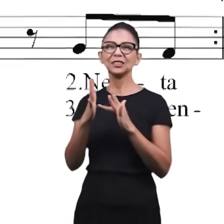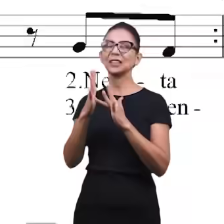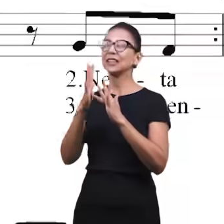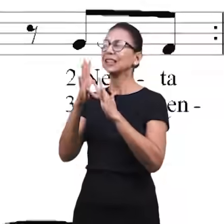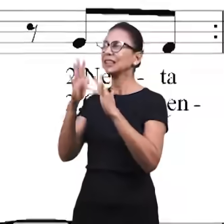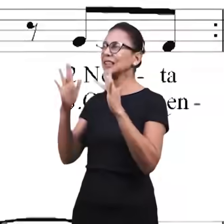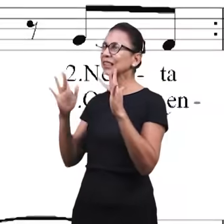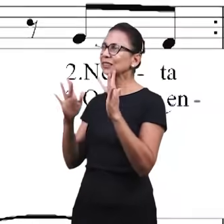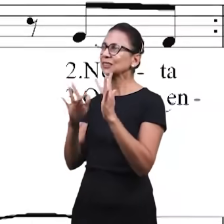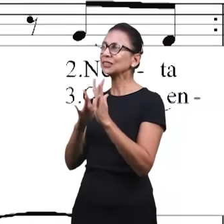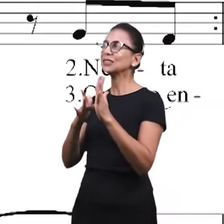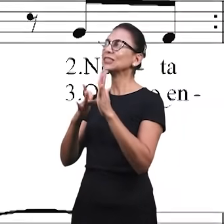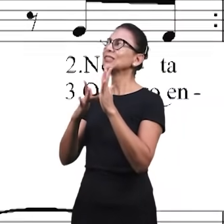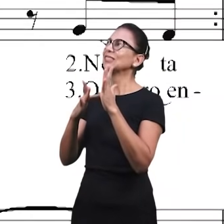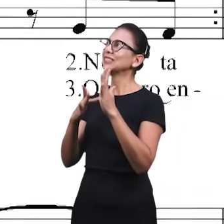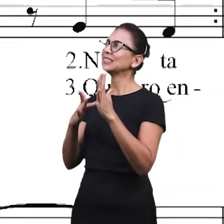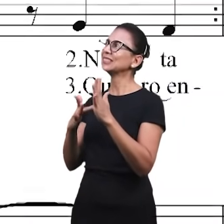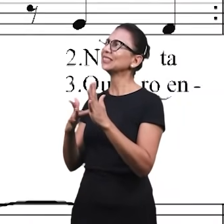glória a